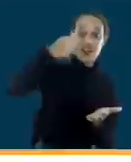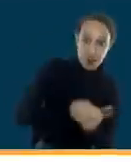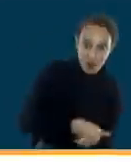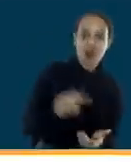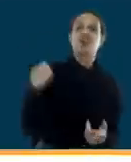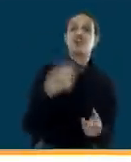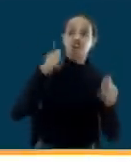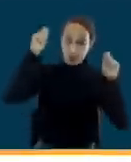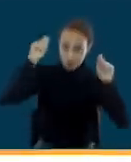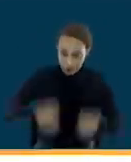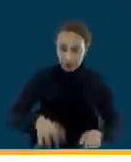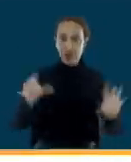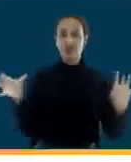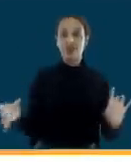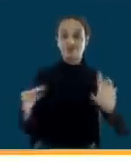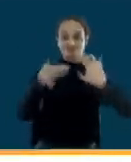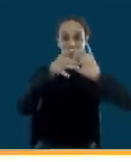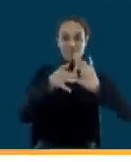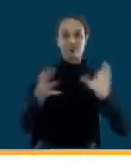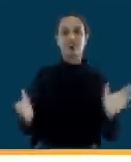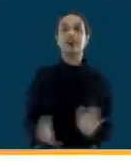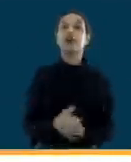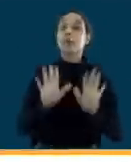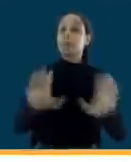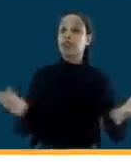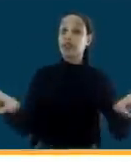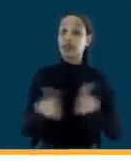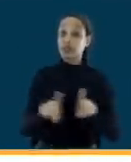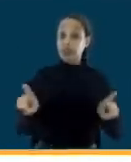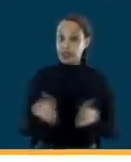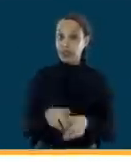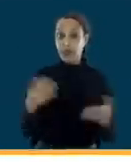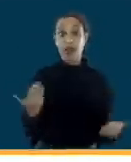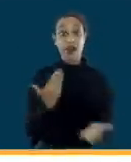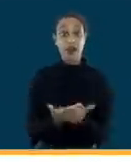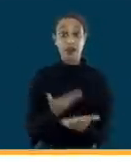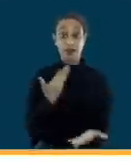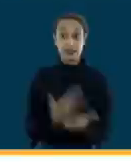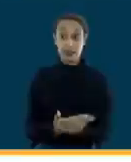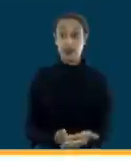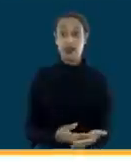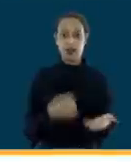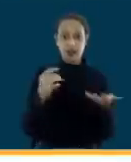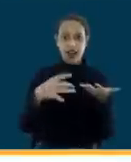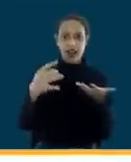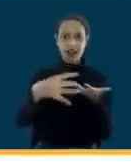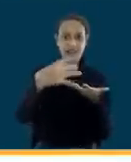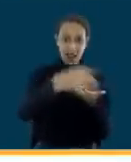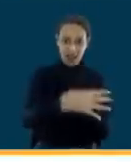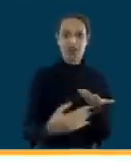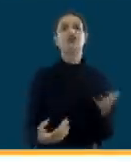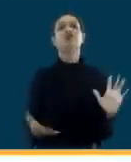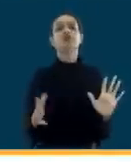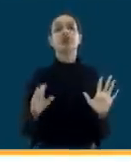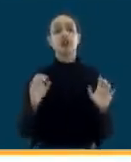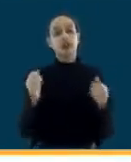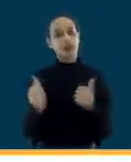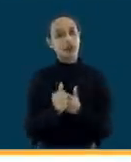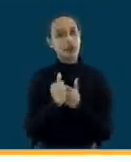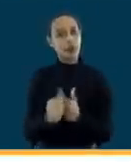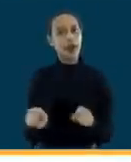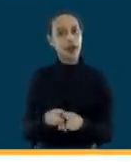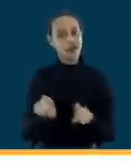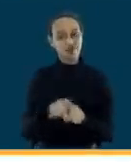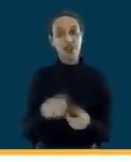dar esse fechamento. Mas também, as aulas, cada aula desse curso será acompanhada também de uma